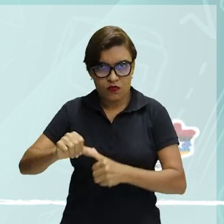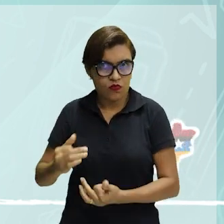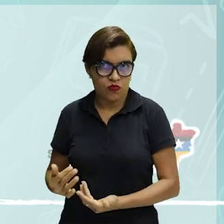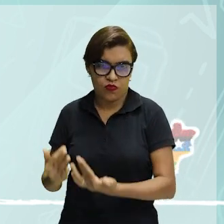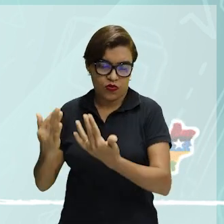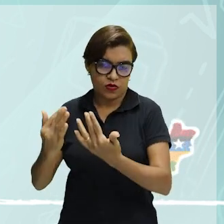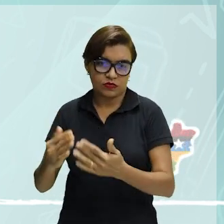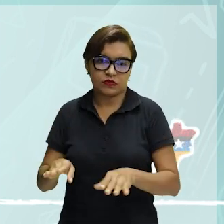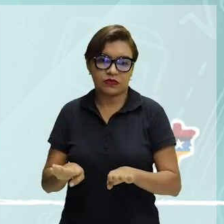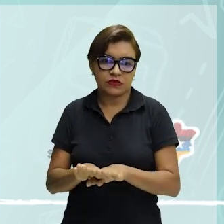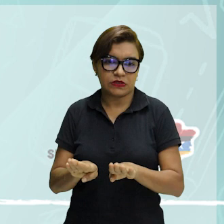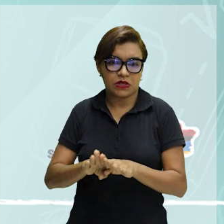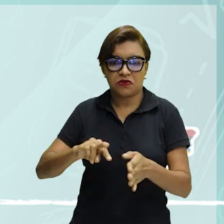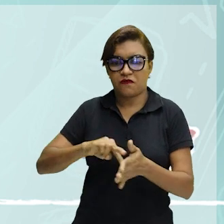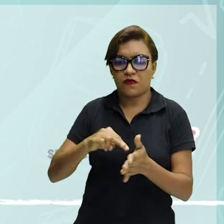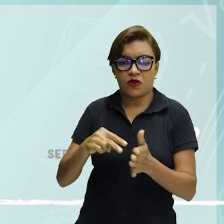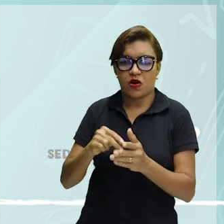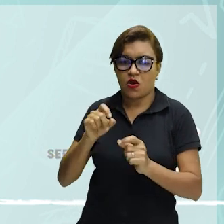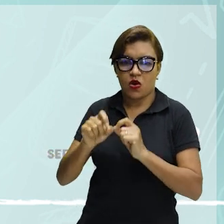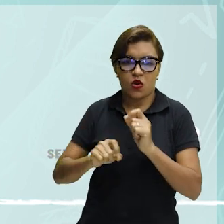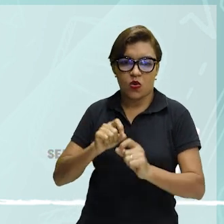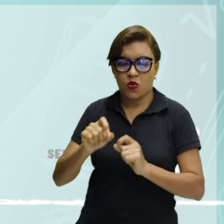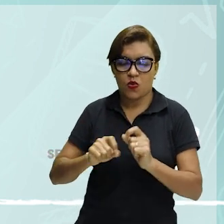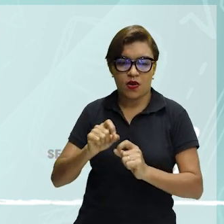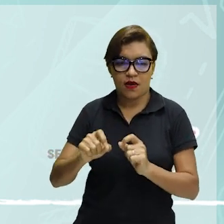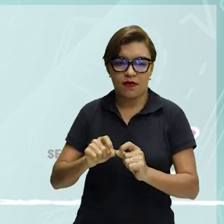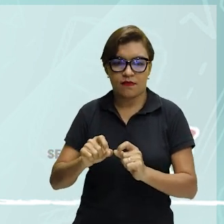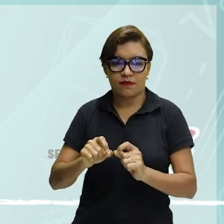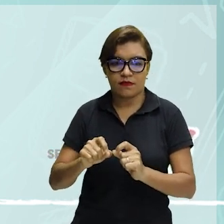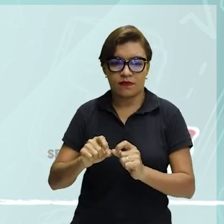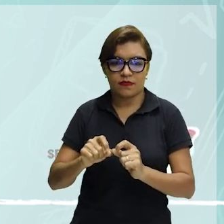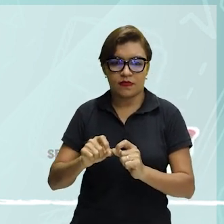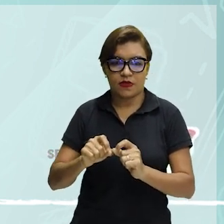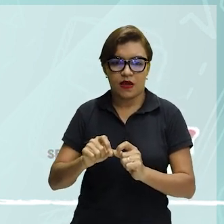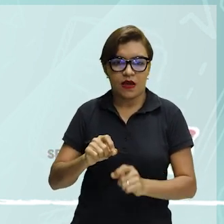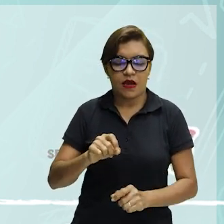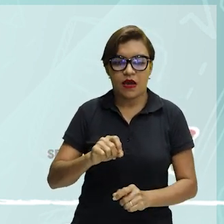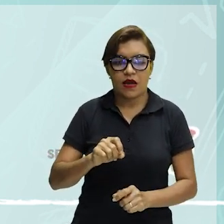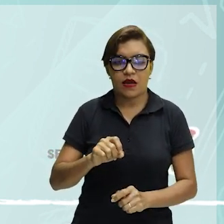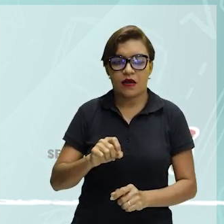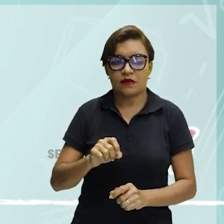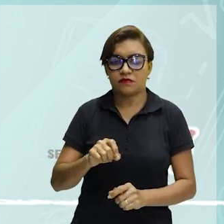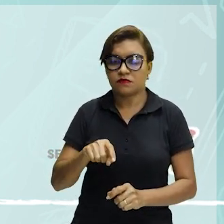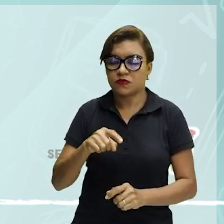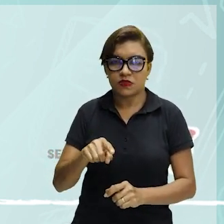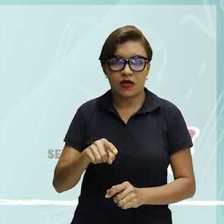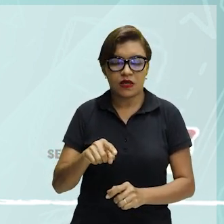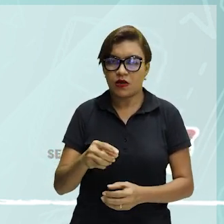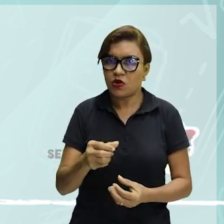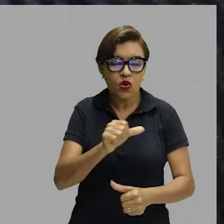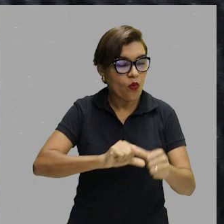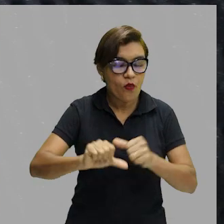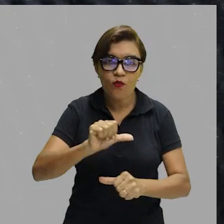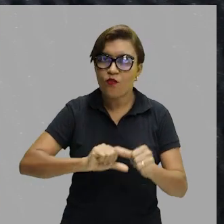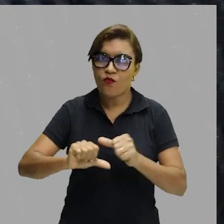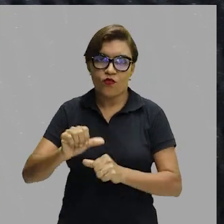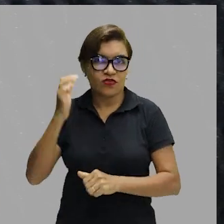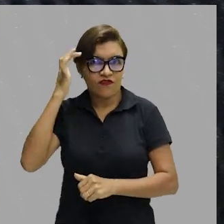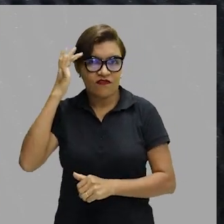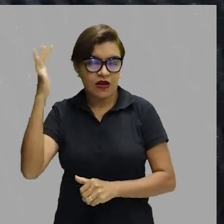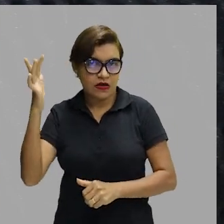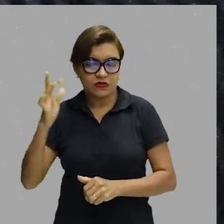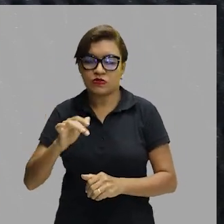Não voláteis quer dizer que são aqueles solutos que não sofrem a volatilização com facilidade, ou seja, que